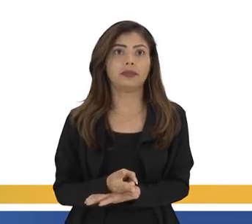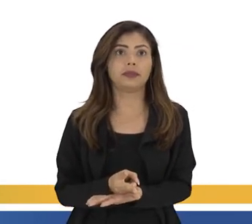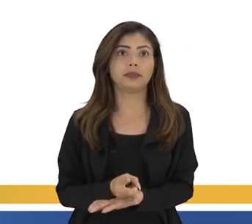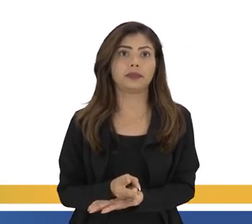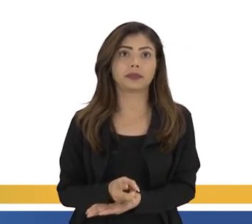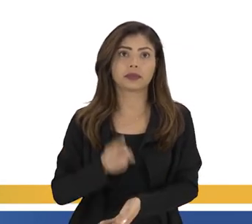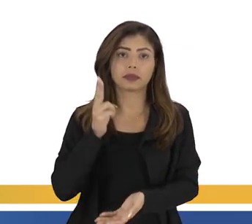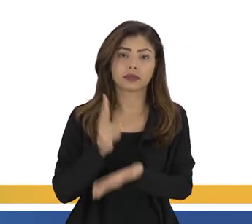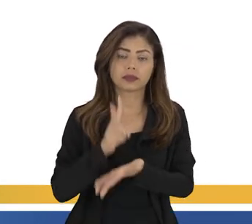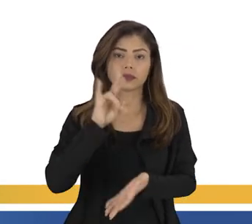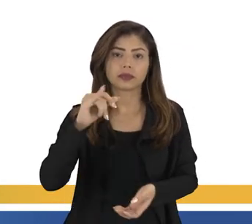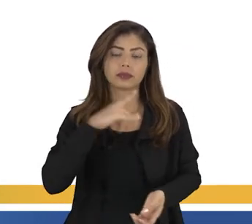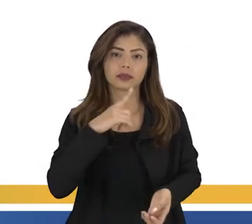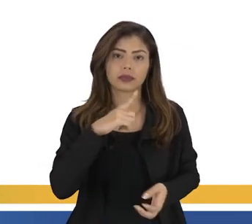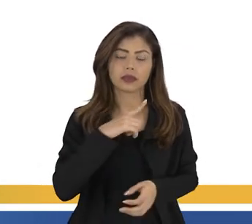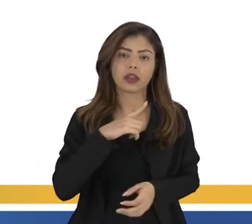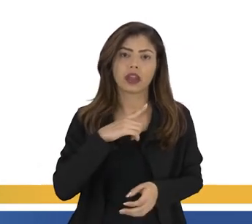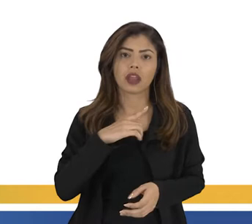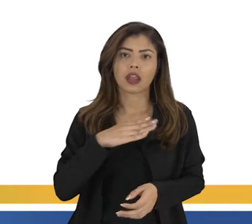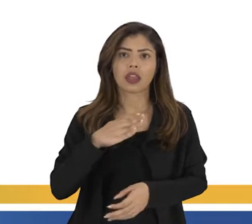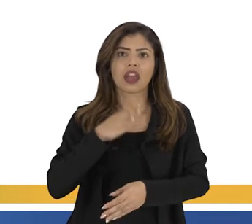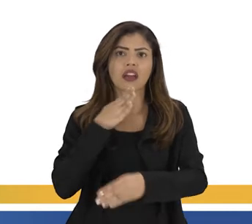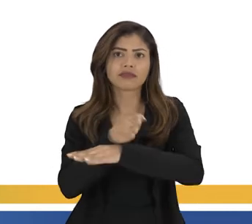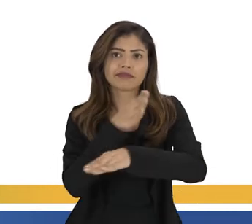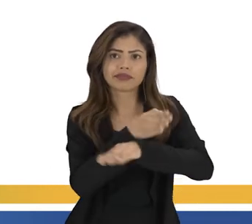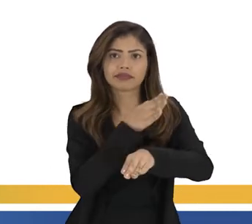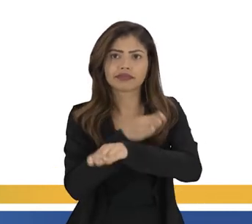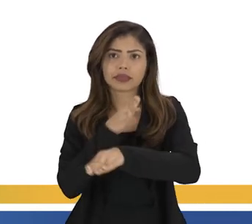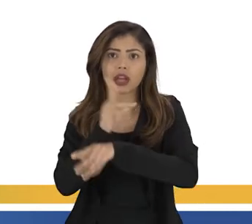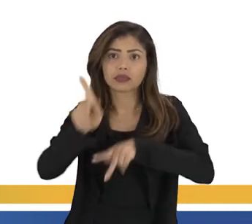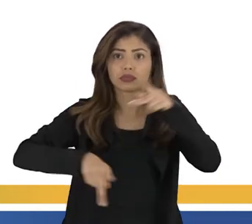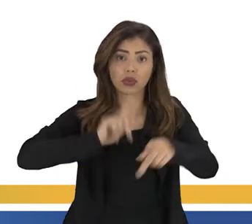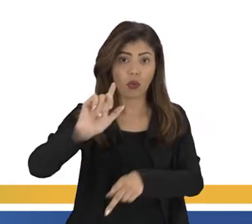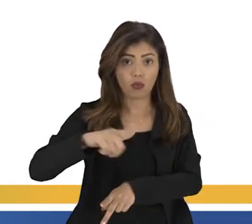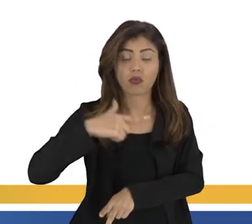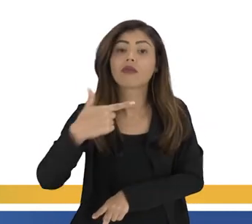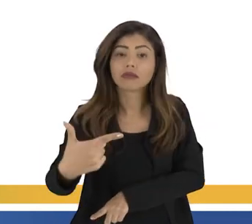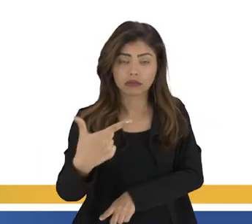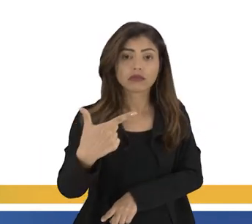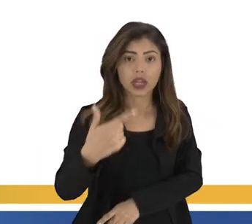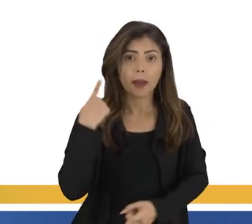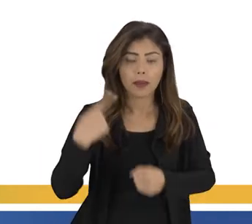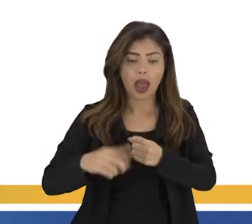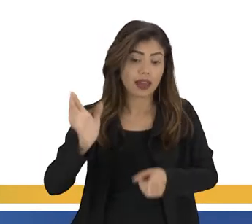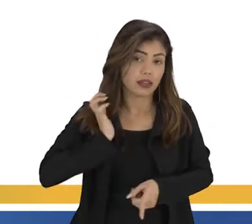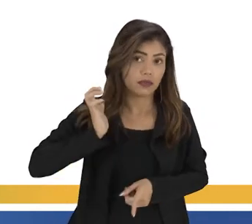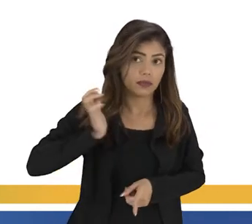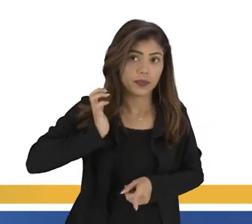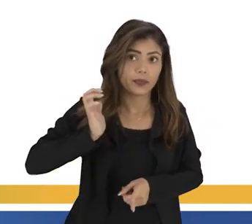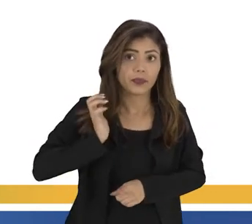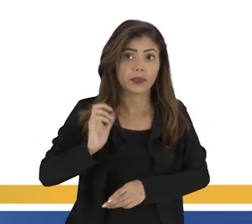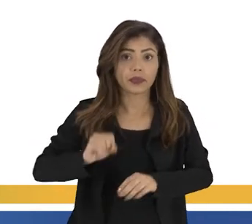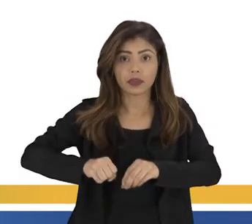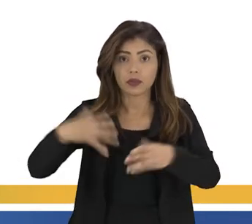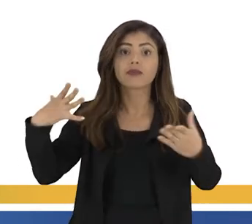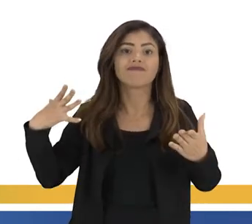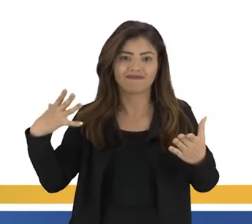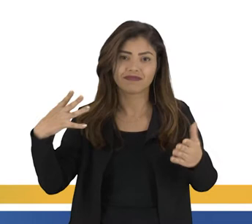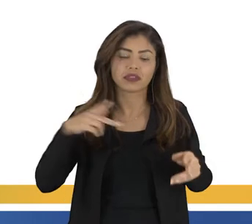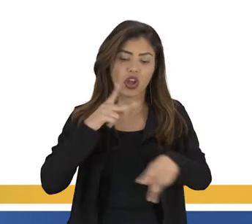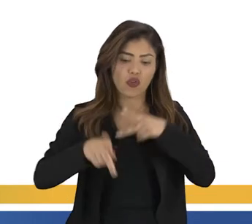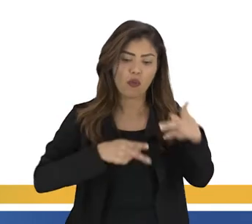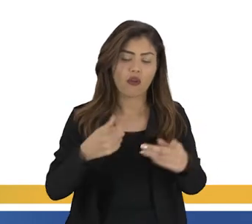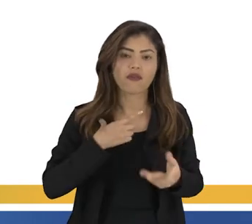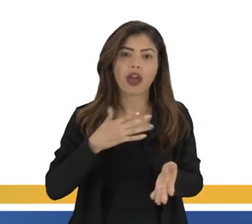sempre a permanência ea tentativa de ataque de outros povos porque era uma região muito rica e portanto